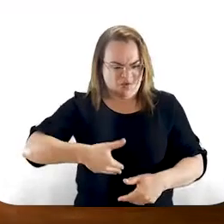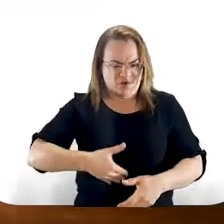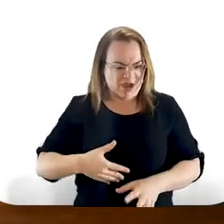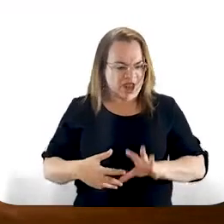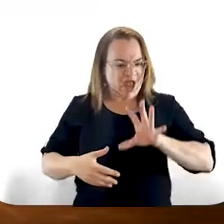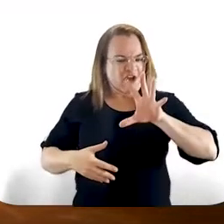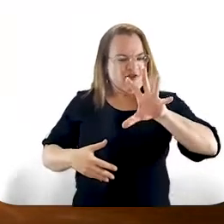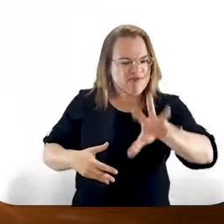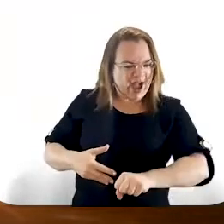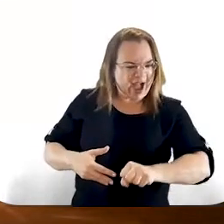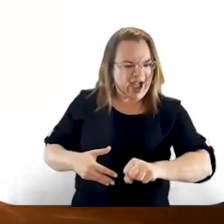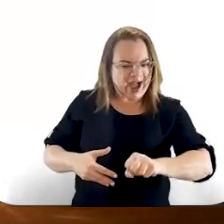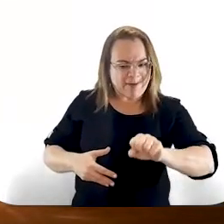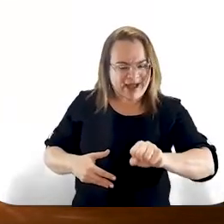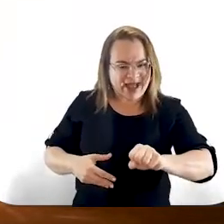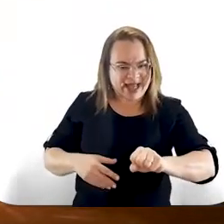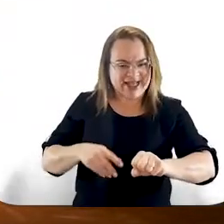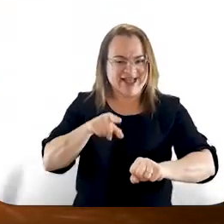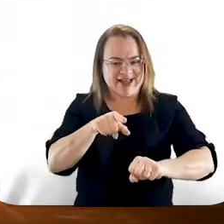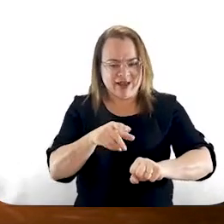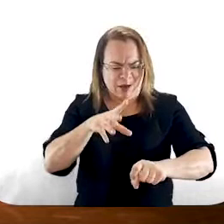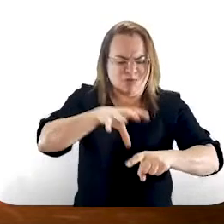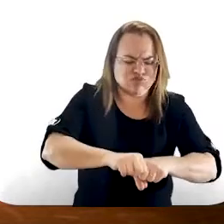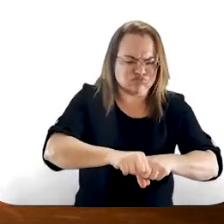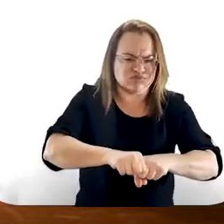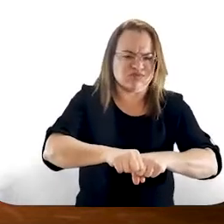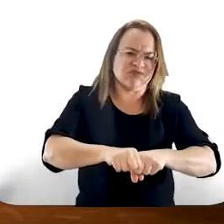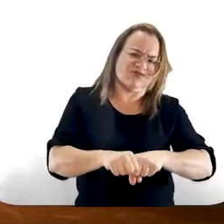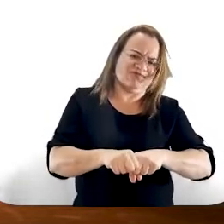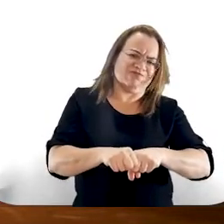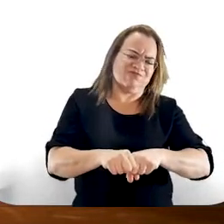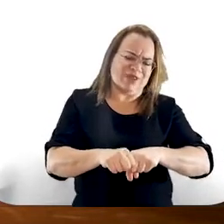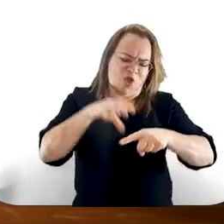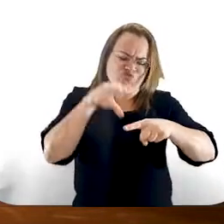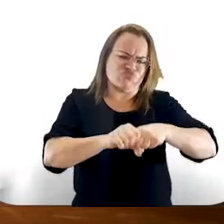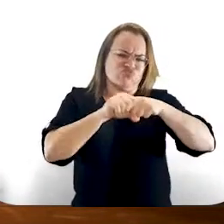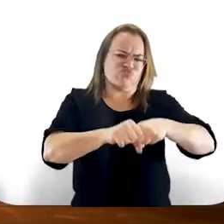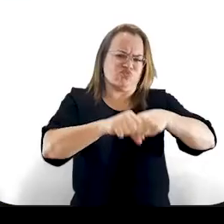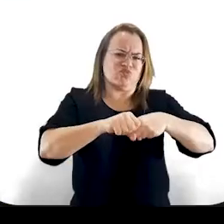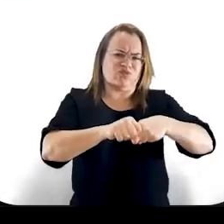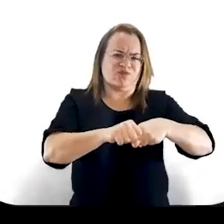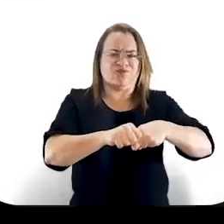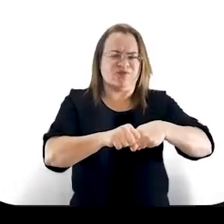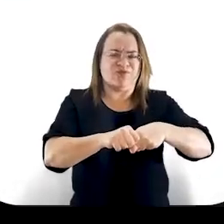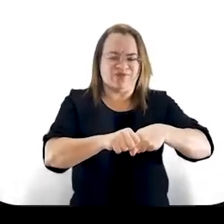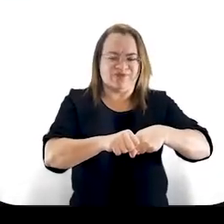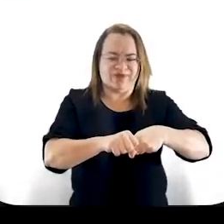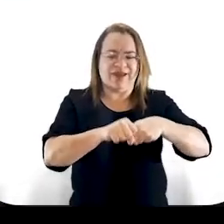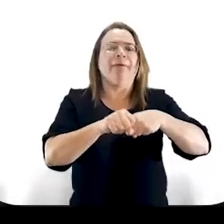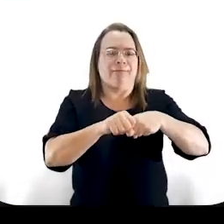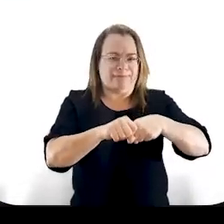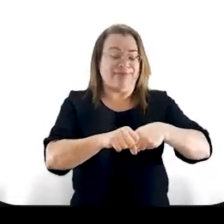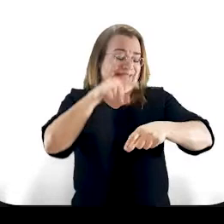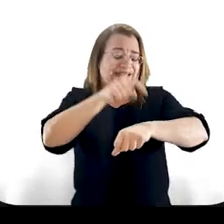ele colocou a pata e ó, foi preso. E o dedo dele ficou preso.